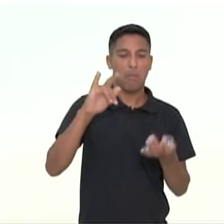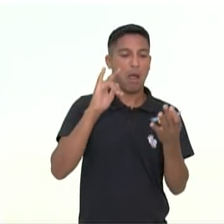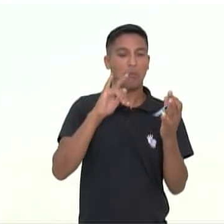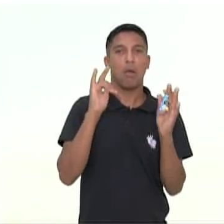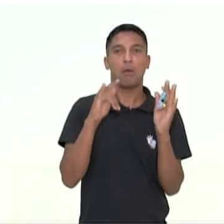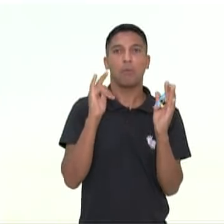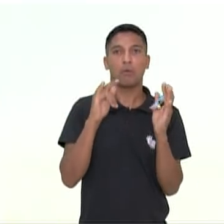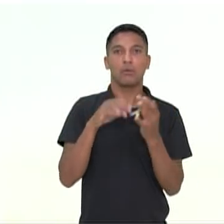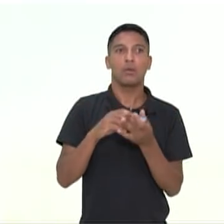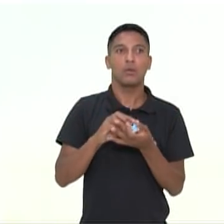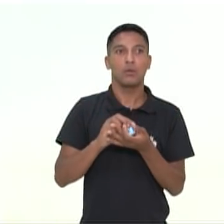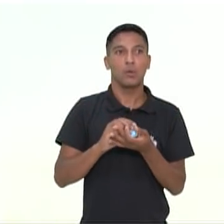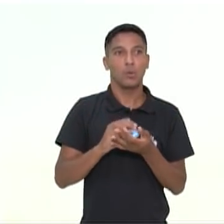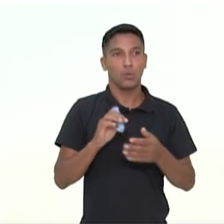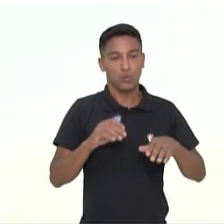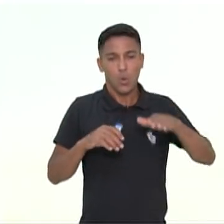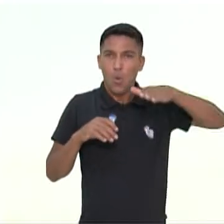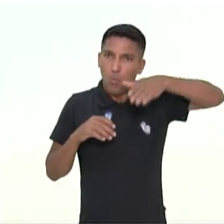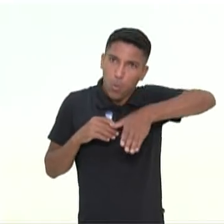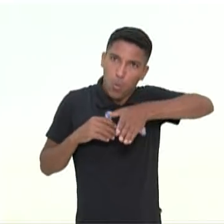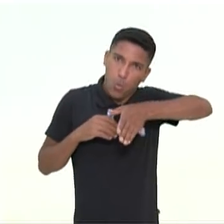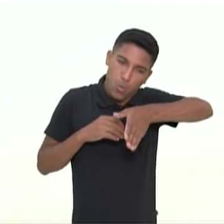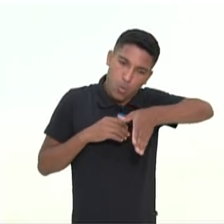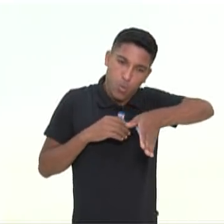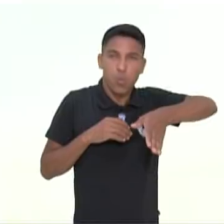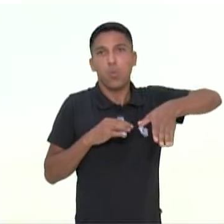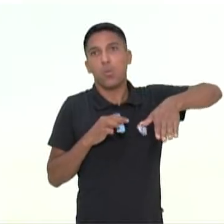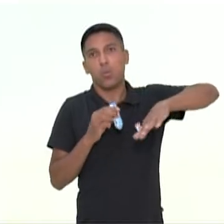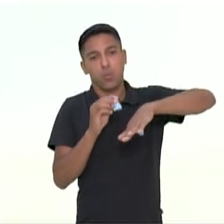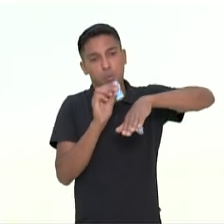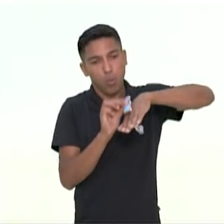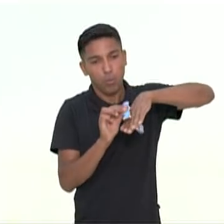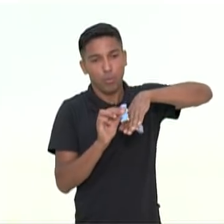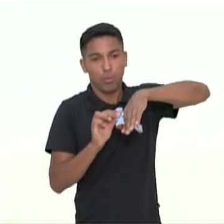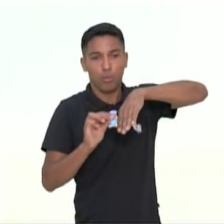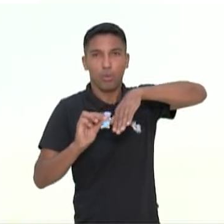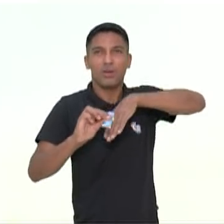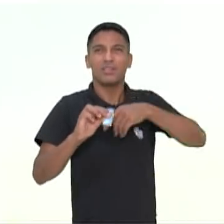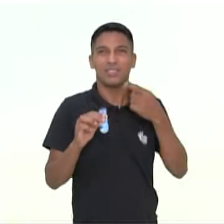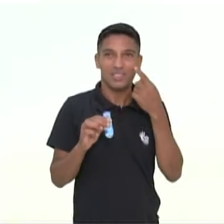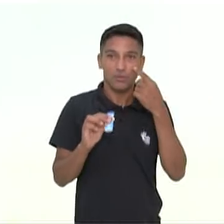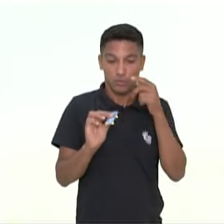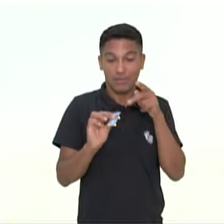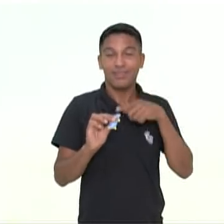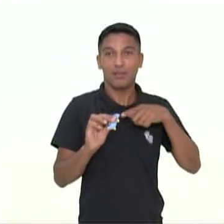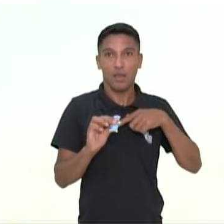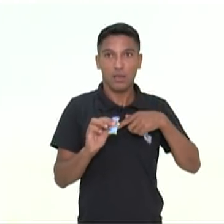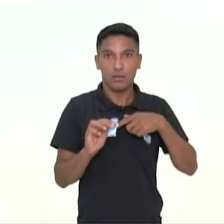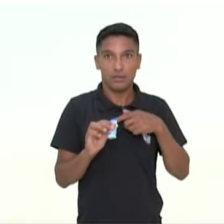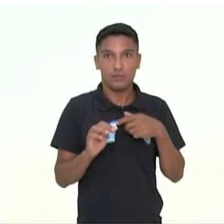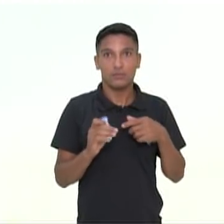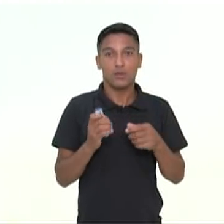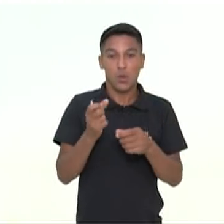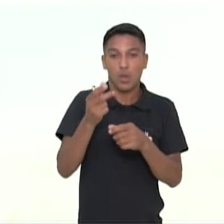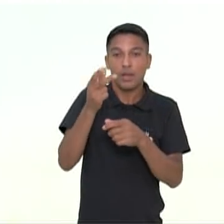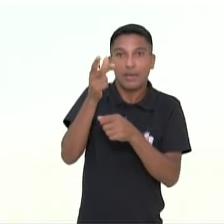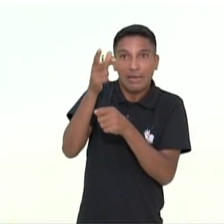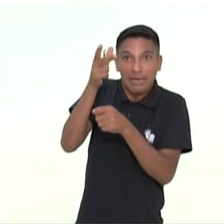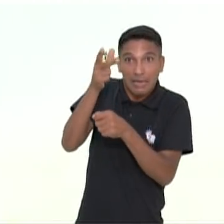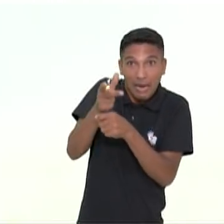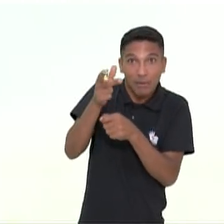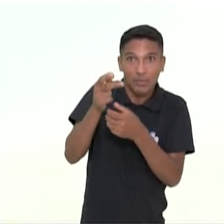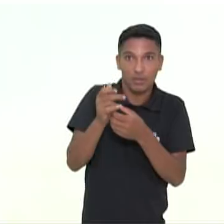uma descida onde a câmera está presa no skate. Então, você vai acompanhar, né, uma descida de